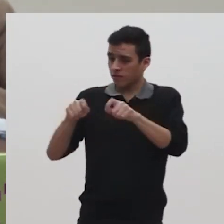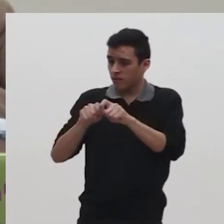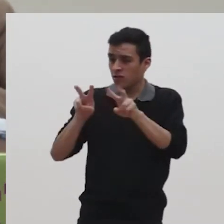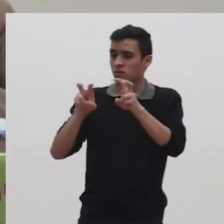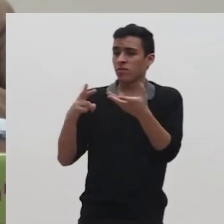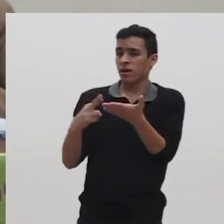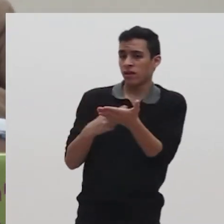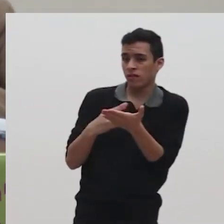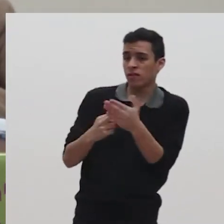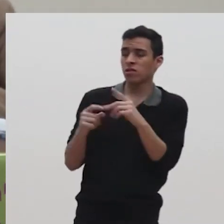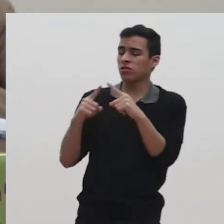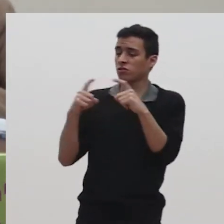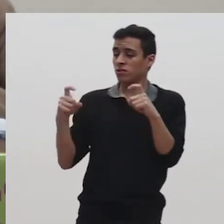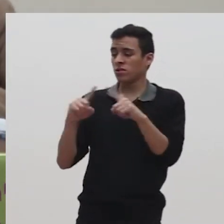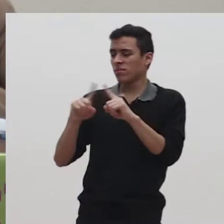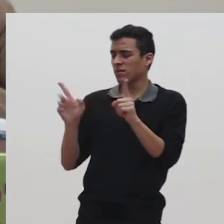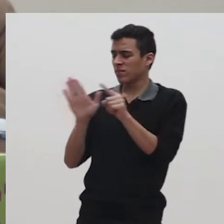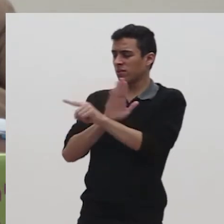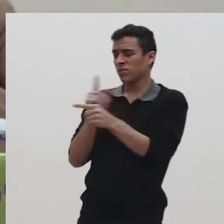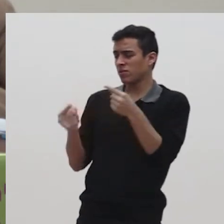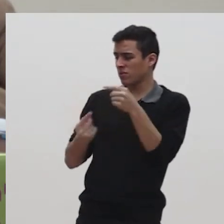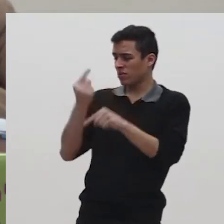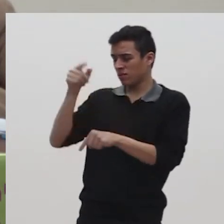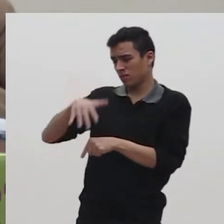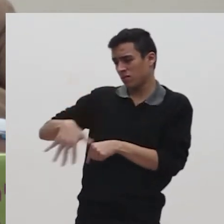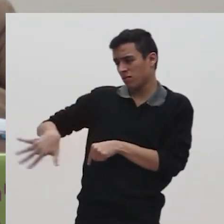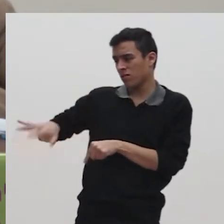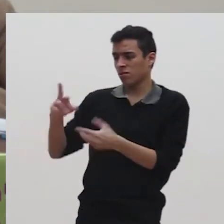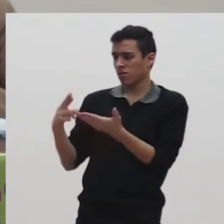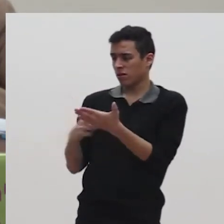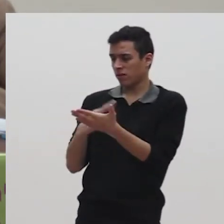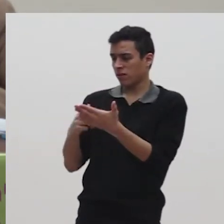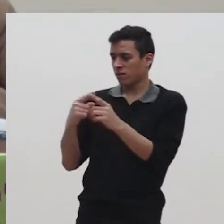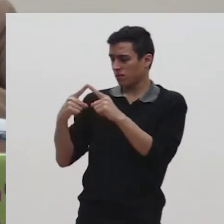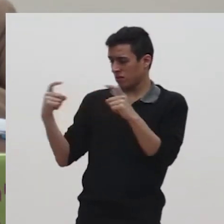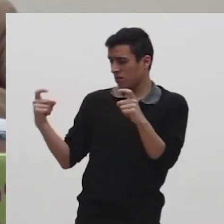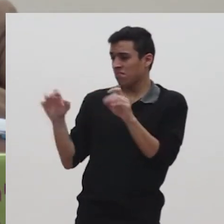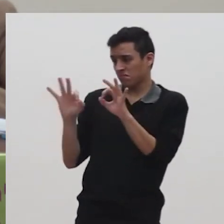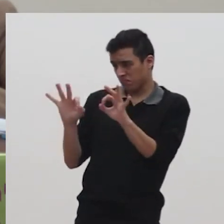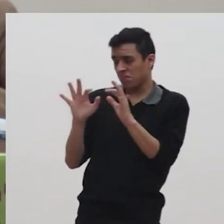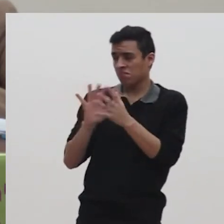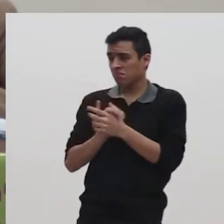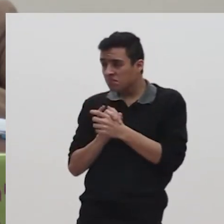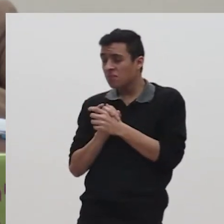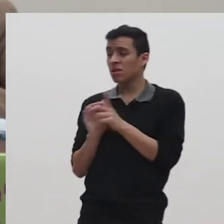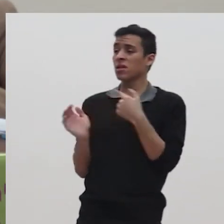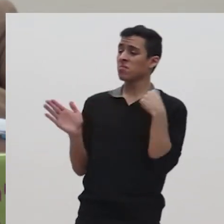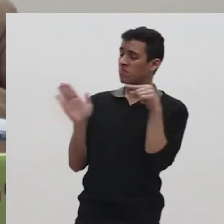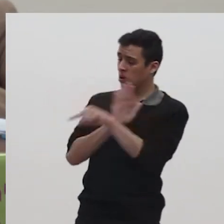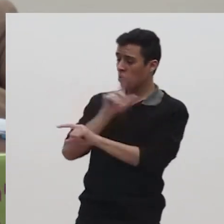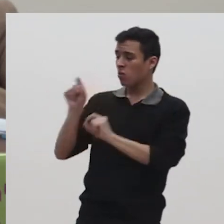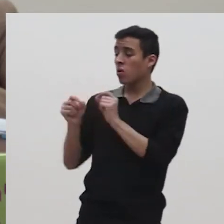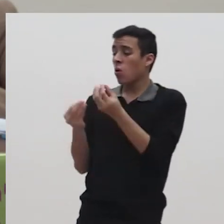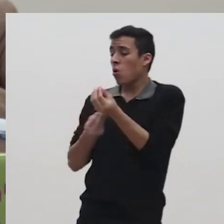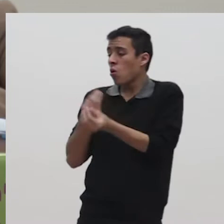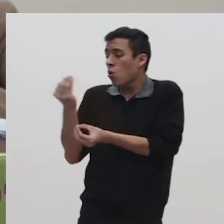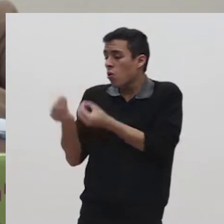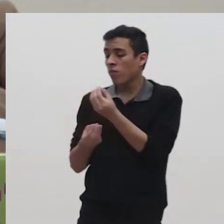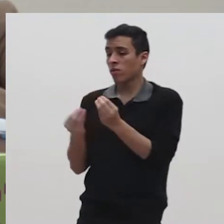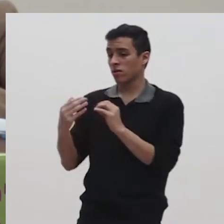revistas científicas, mas a minha pergunta não teve nada a ver com revistas científicas, né, professor? Eu perguntei como é